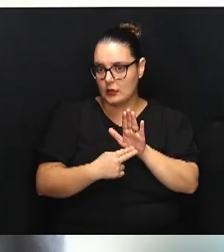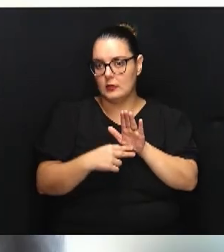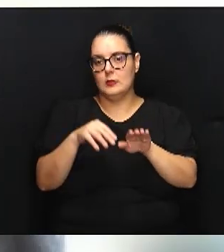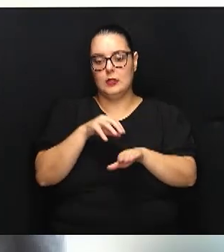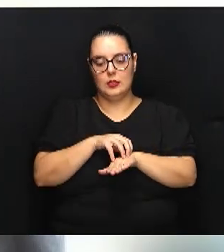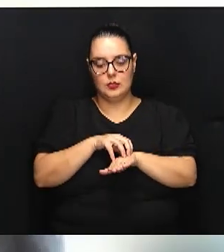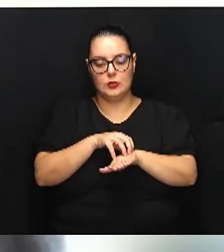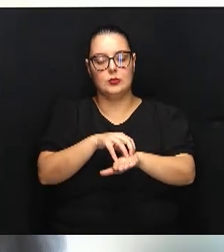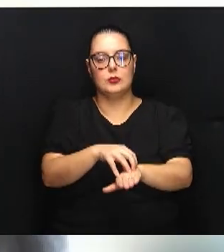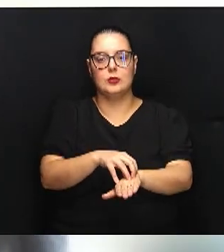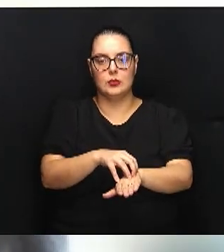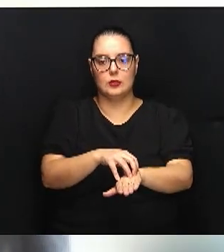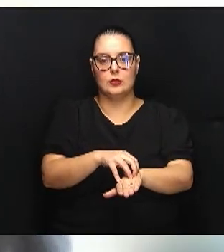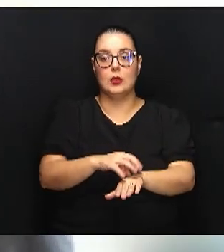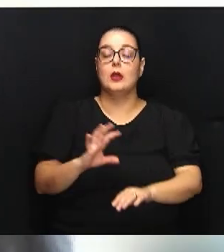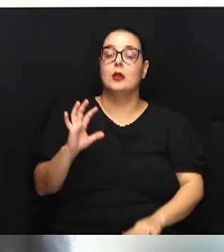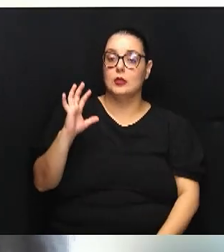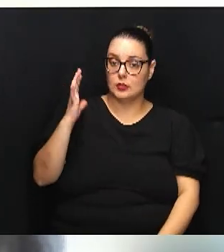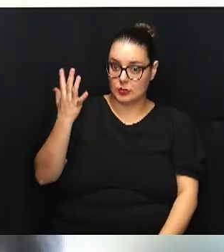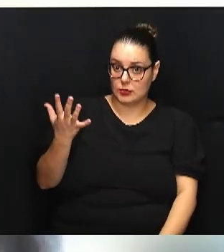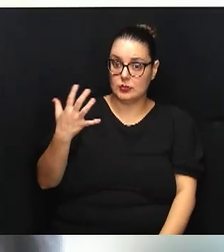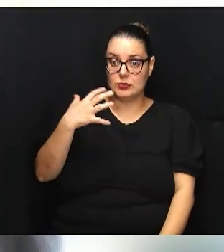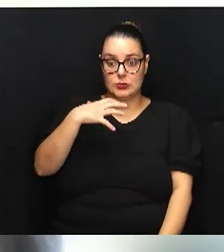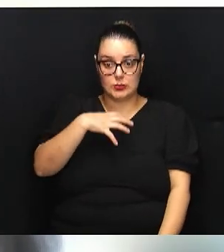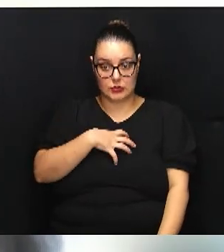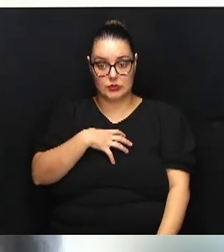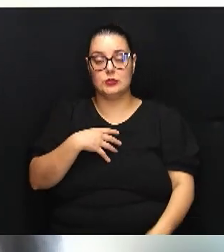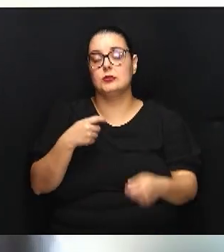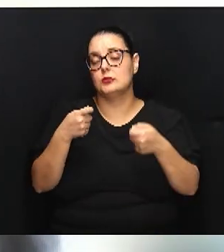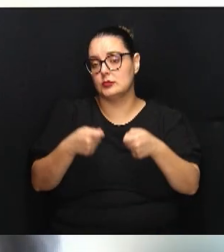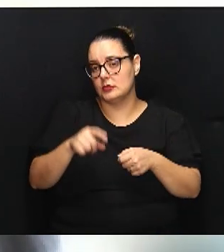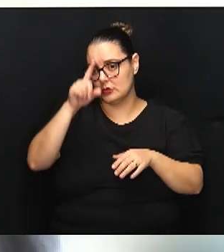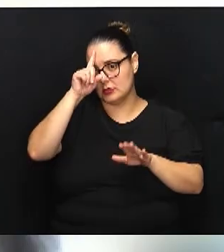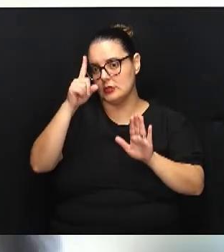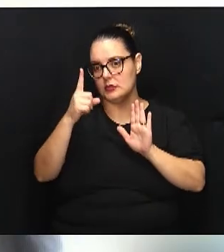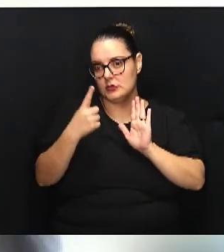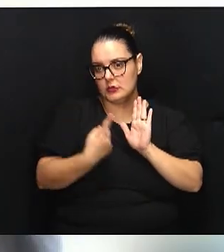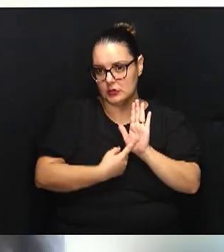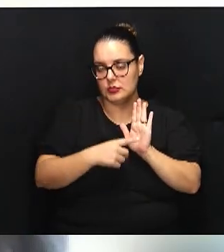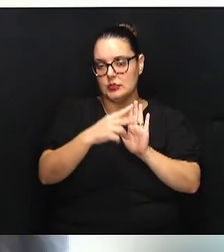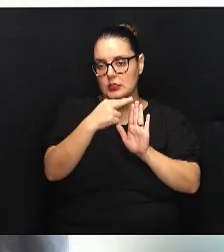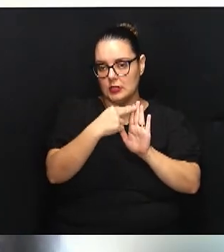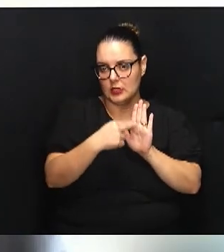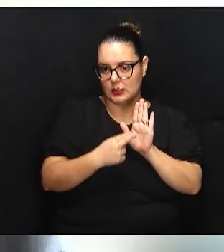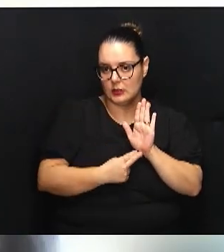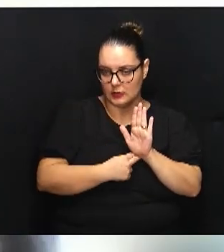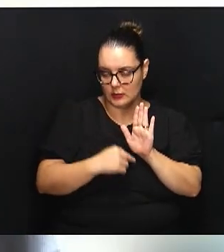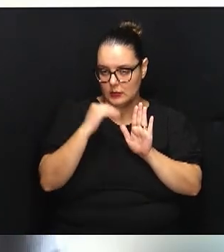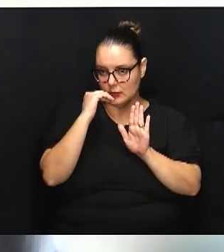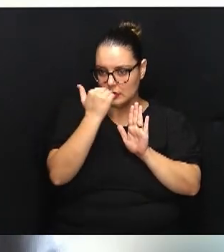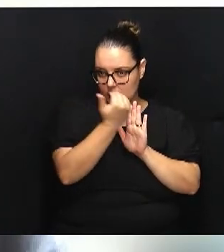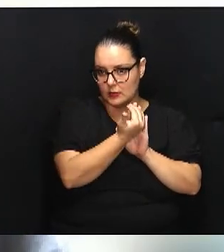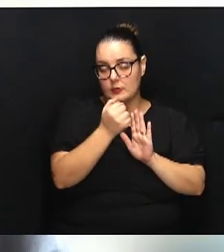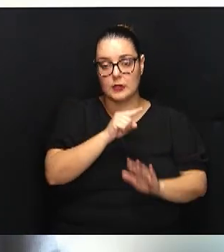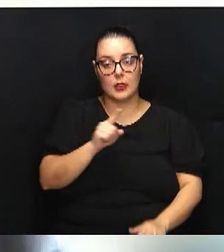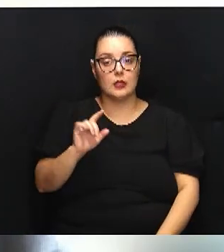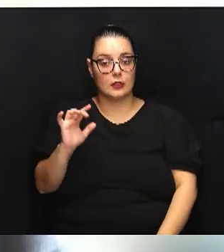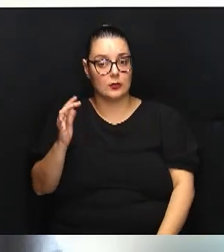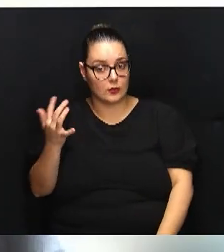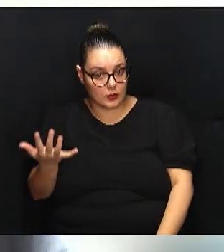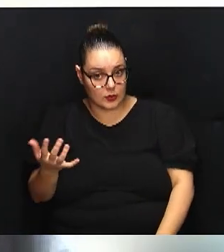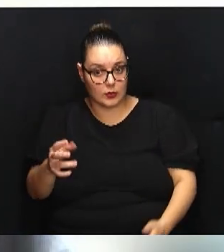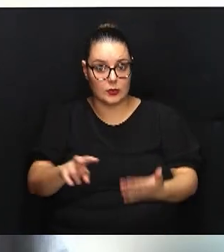que o transporte aconteça da forma estabelecida nas normas, a fim de que não